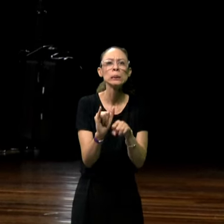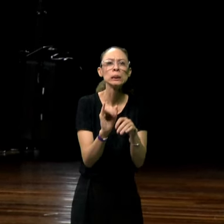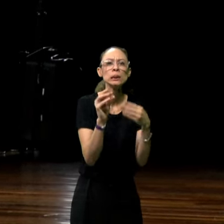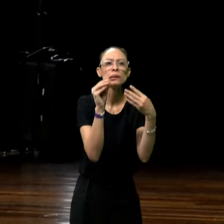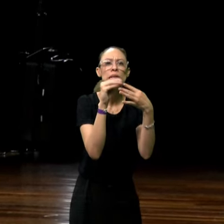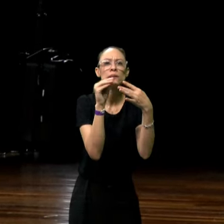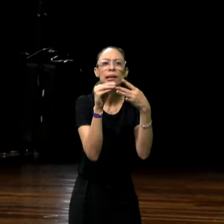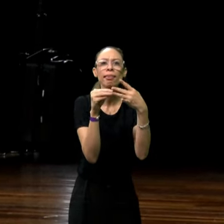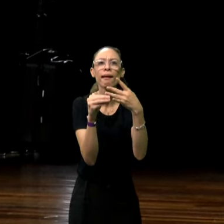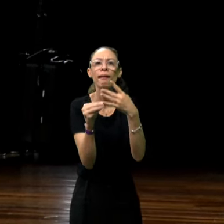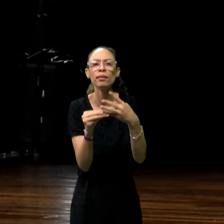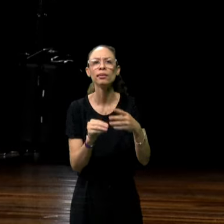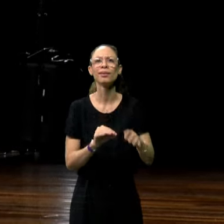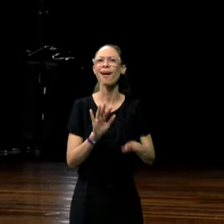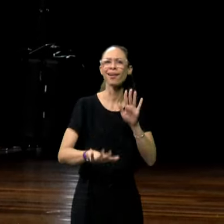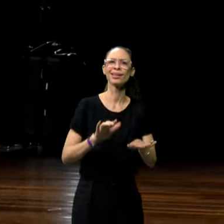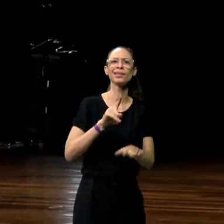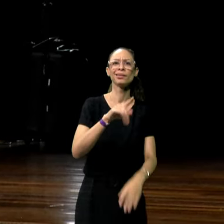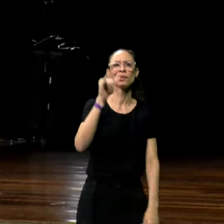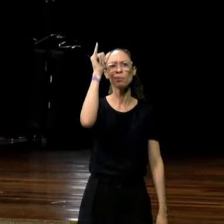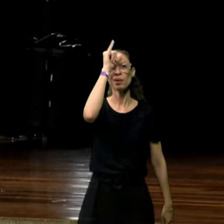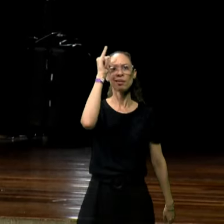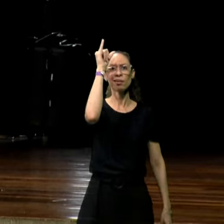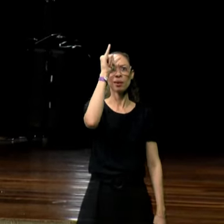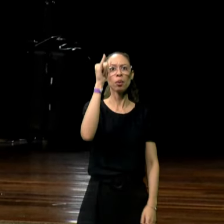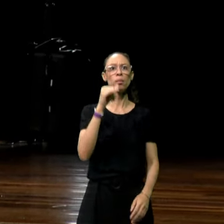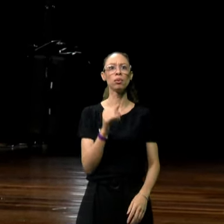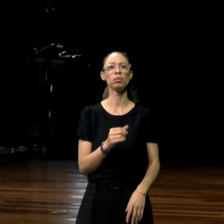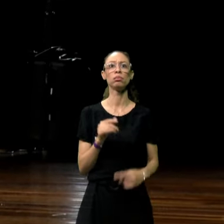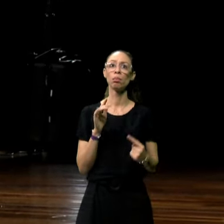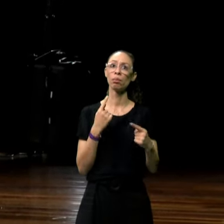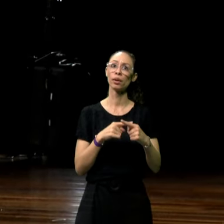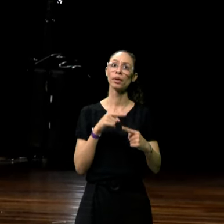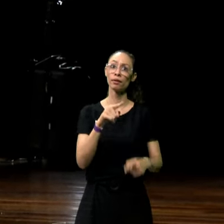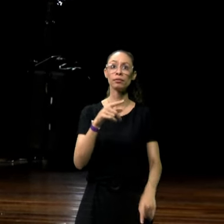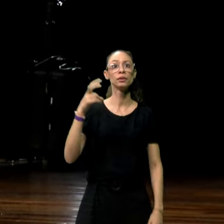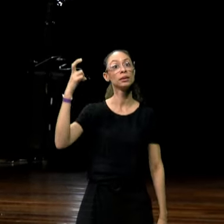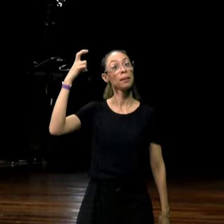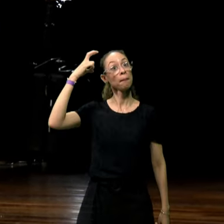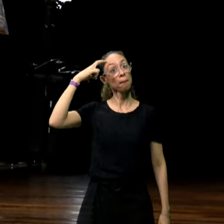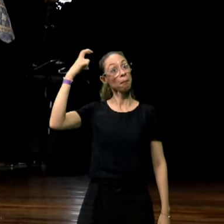Então, você tem que ser bobo para se tornar inteligente.